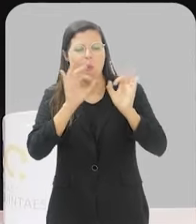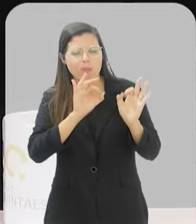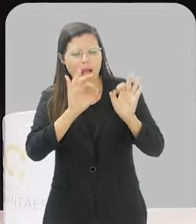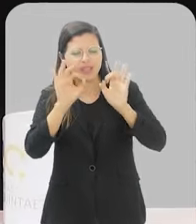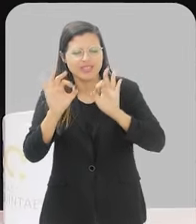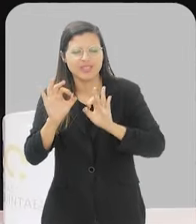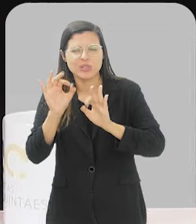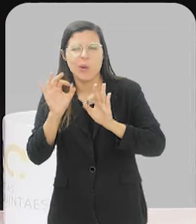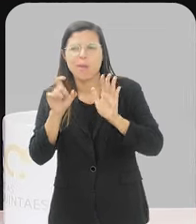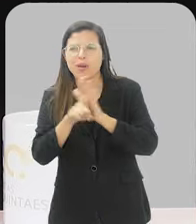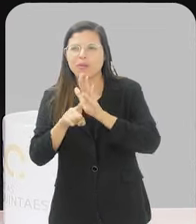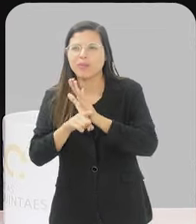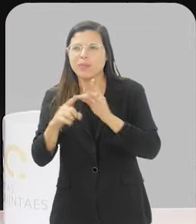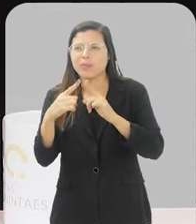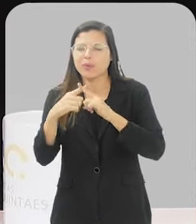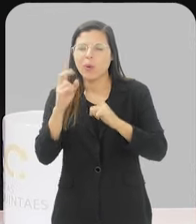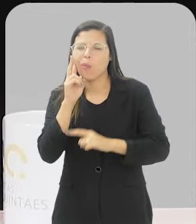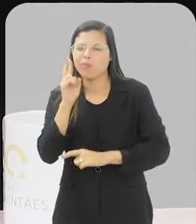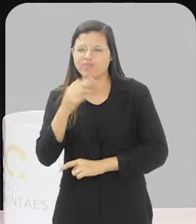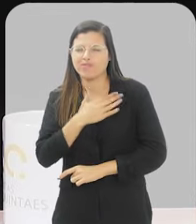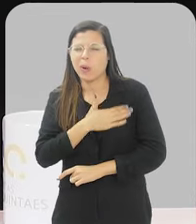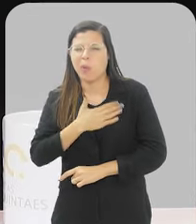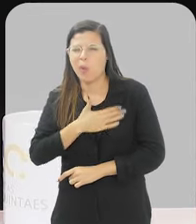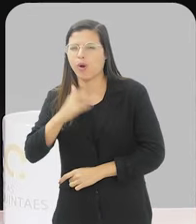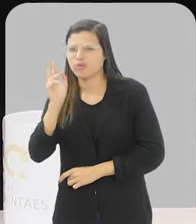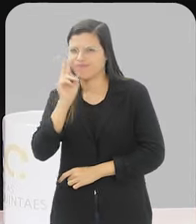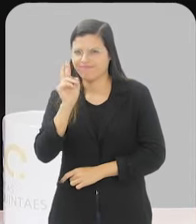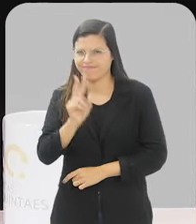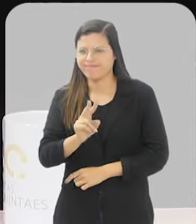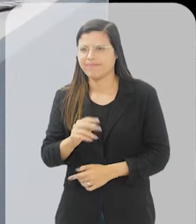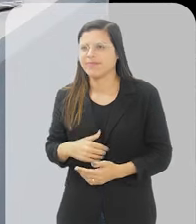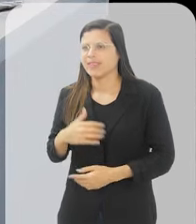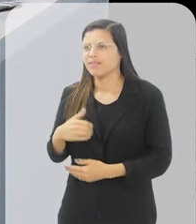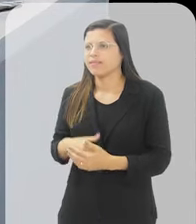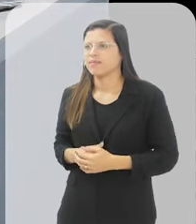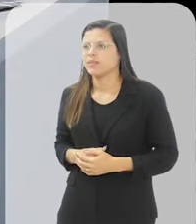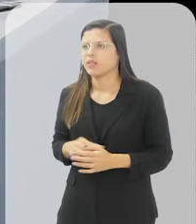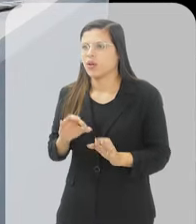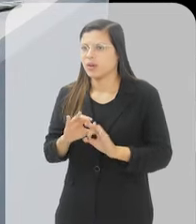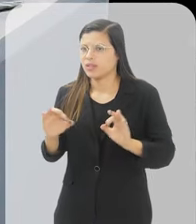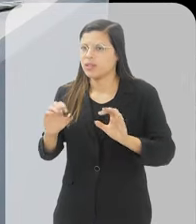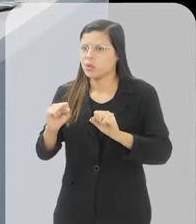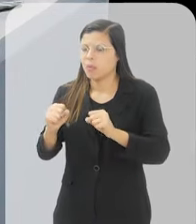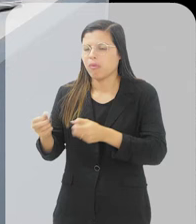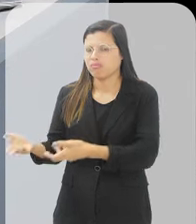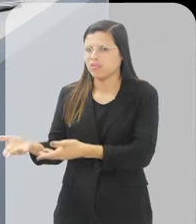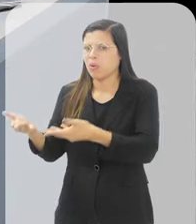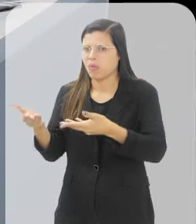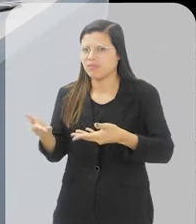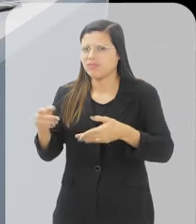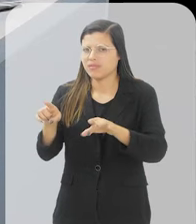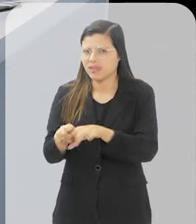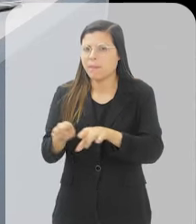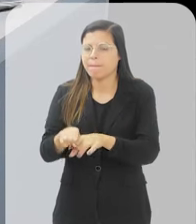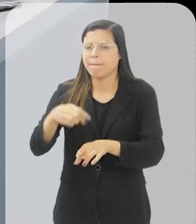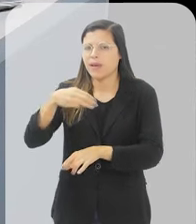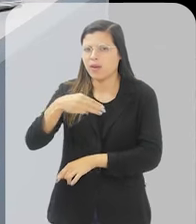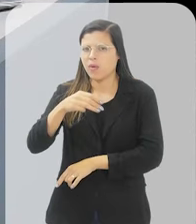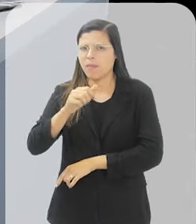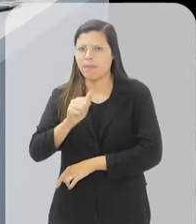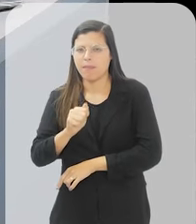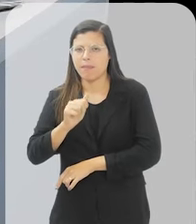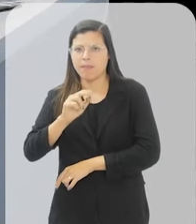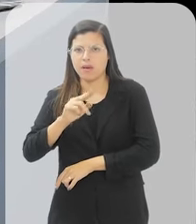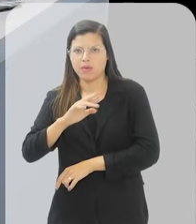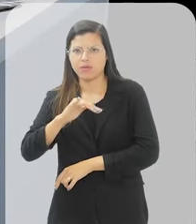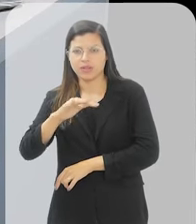eu pergunto, porque eu gosto de ficar olhando, ele gosto de ver ele passar. Maurício é fantástico. A gente Sim. pode até trazer o Maurício aqui, né? Sim, sim. Porque ele é tão,